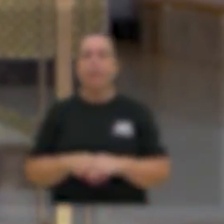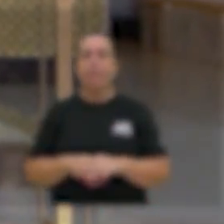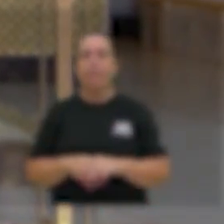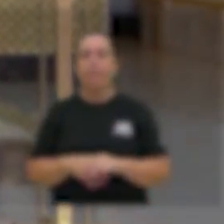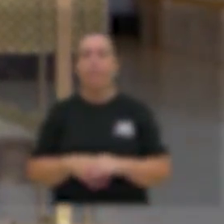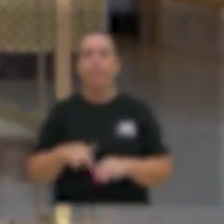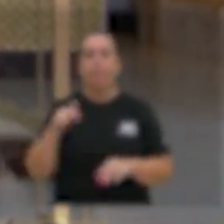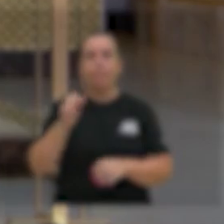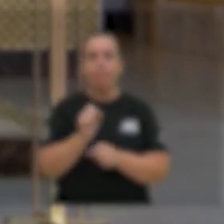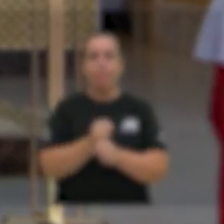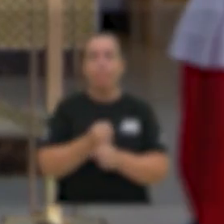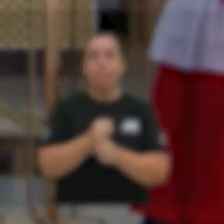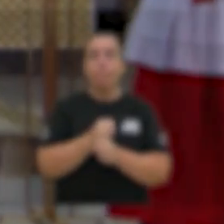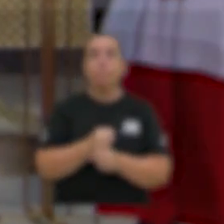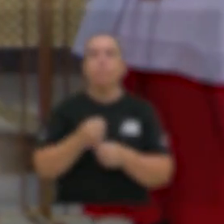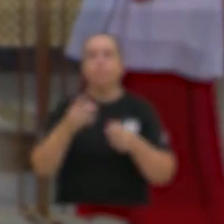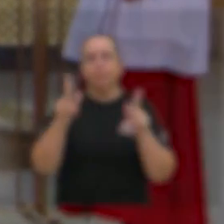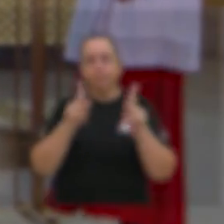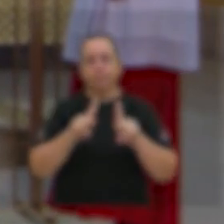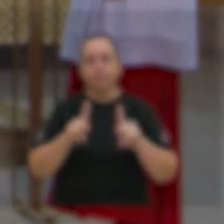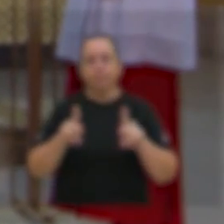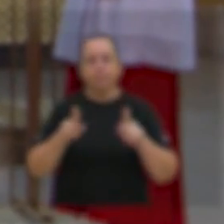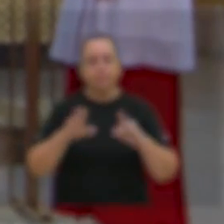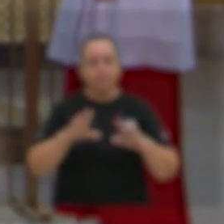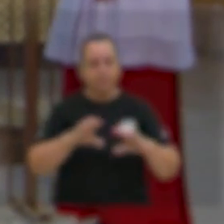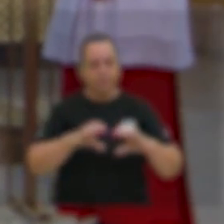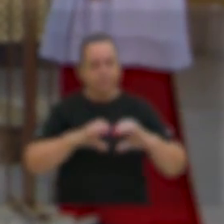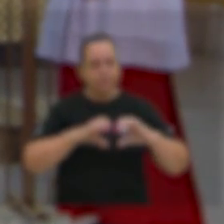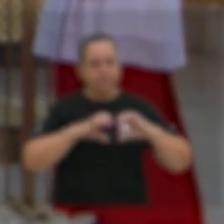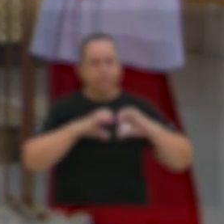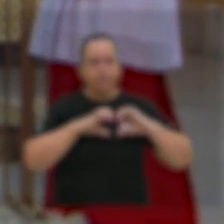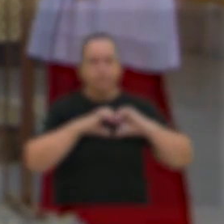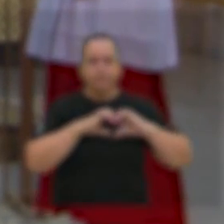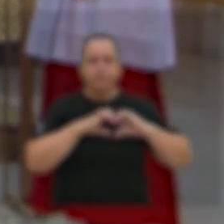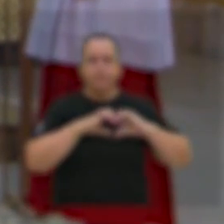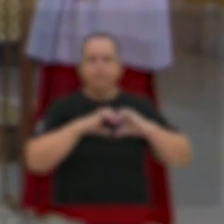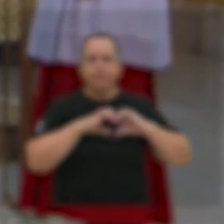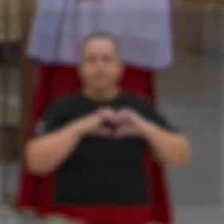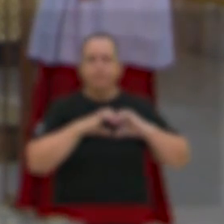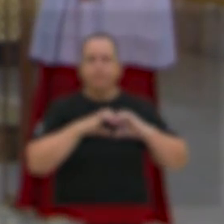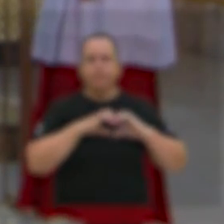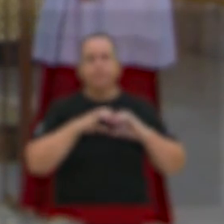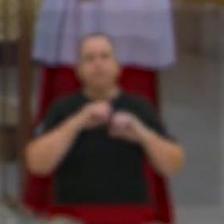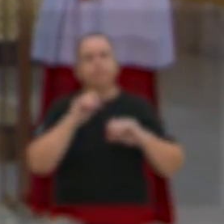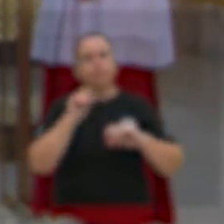Esse ano eu quero paz no meu coração.